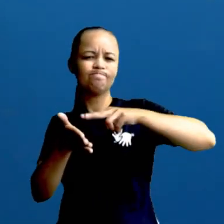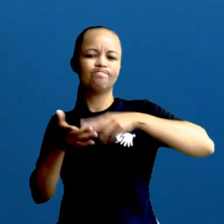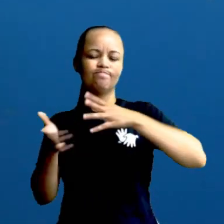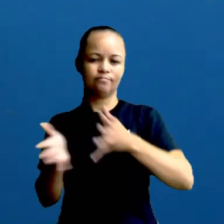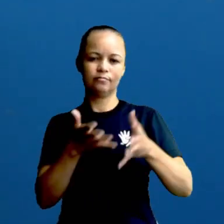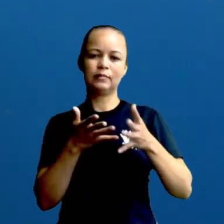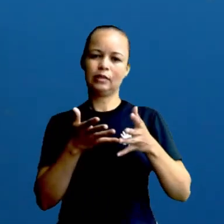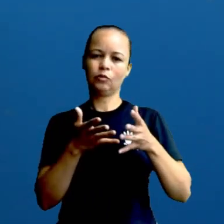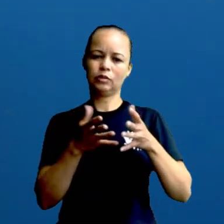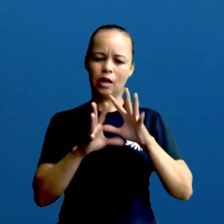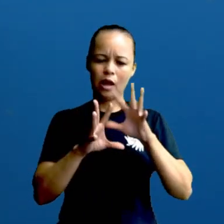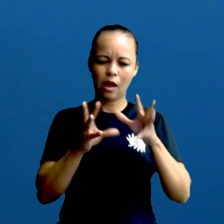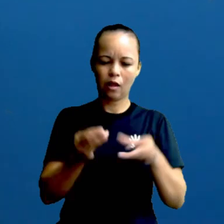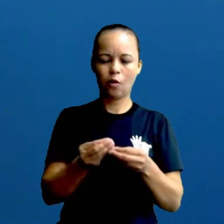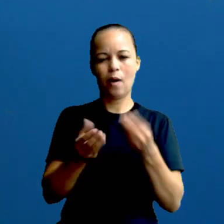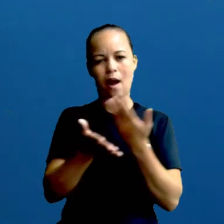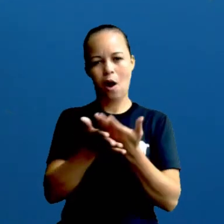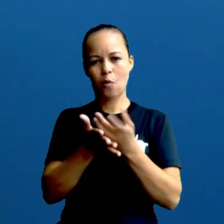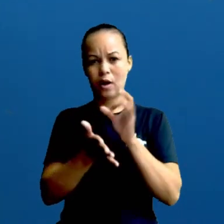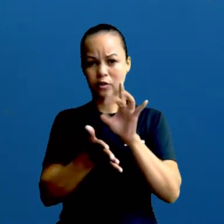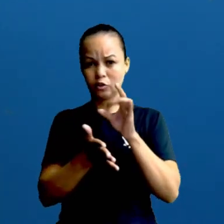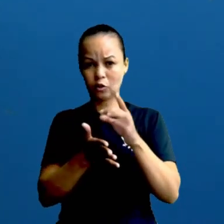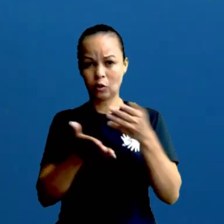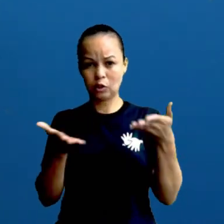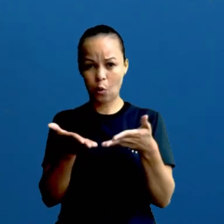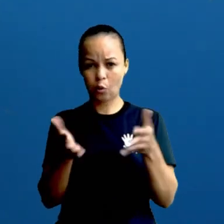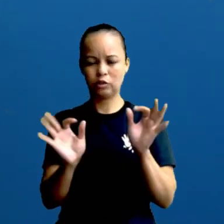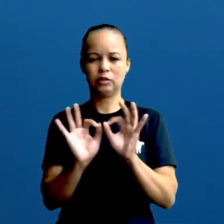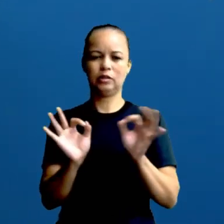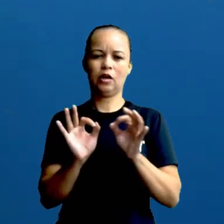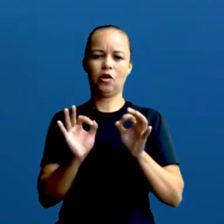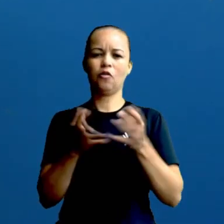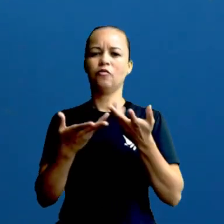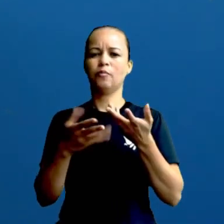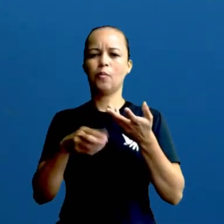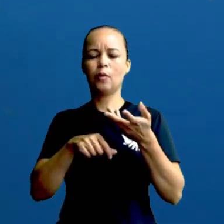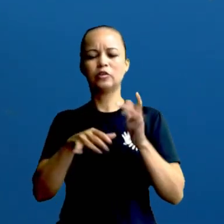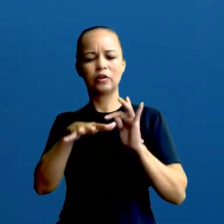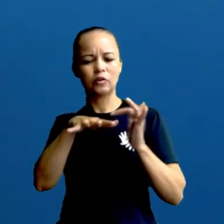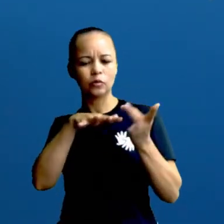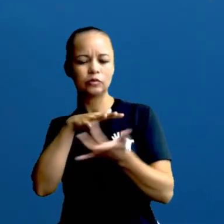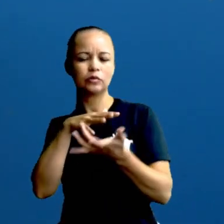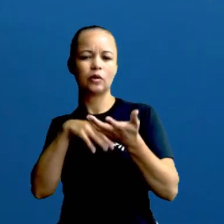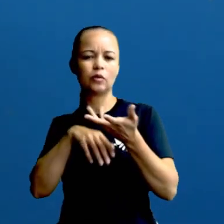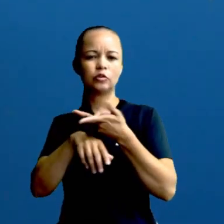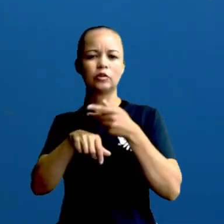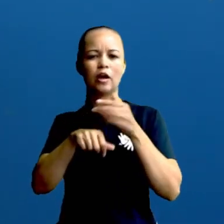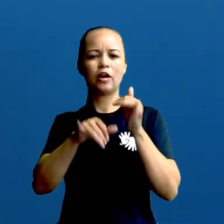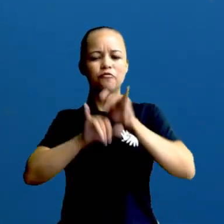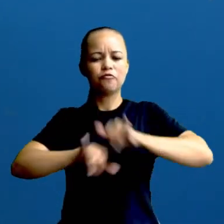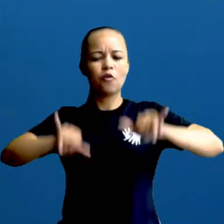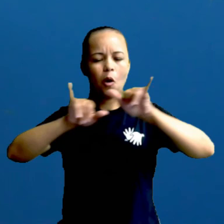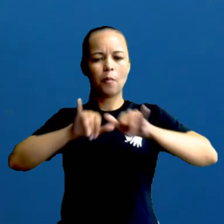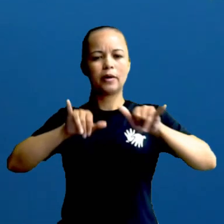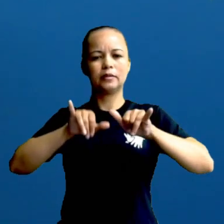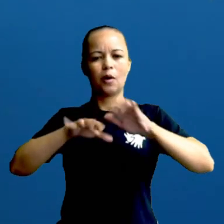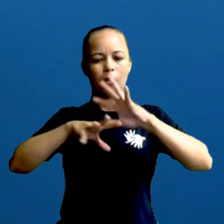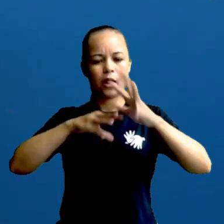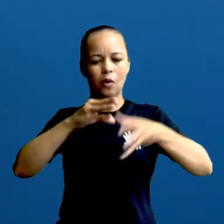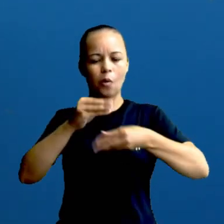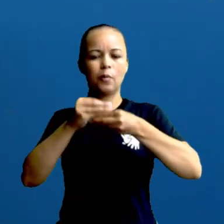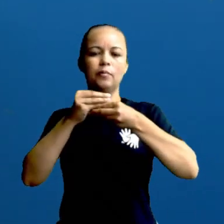não se Resuma a aula de hoje né valem vai outras fontes busque outras informações para